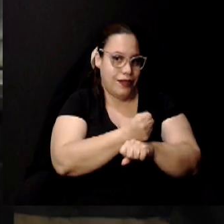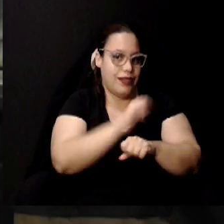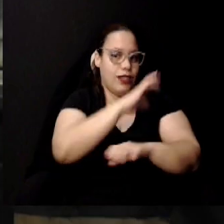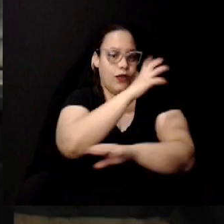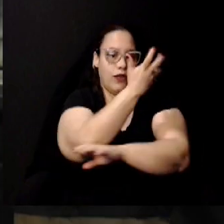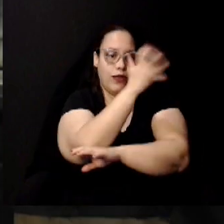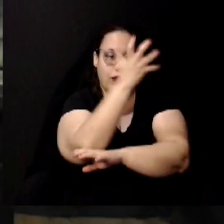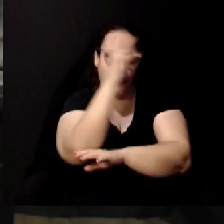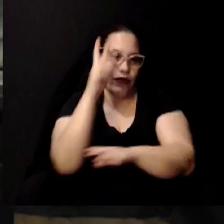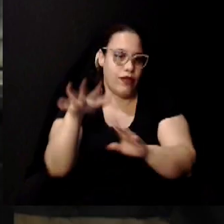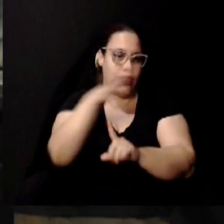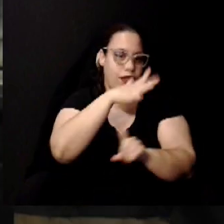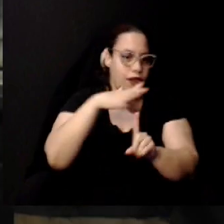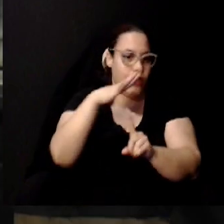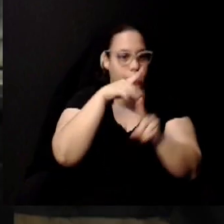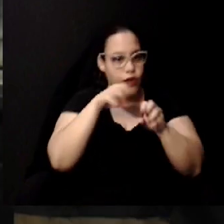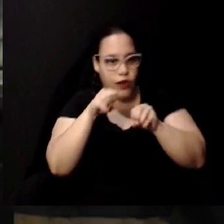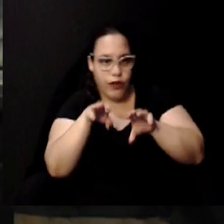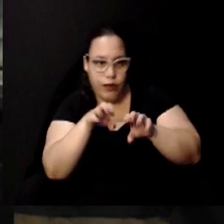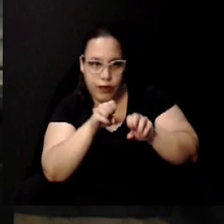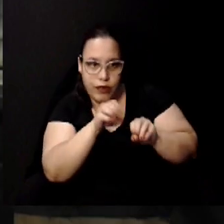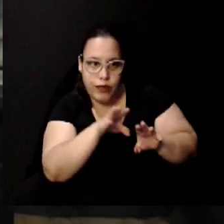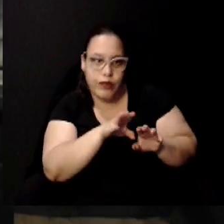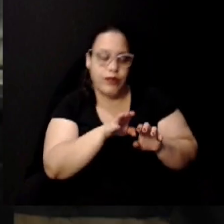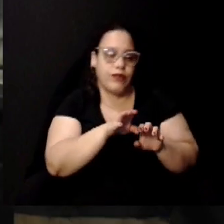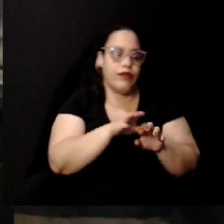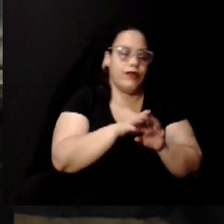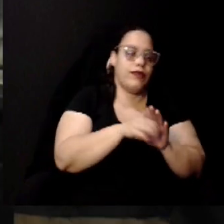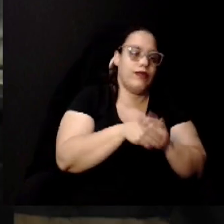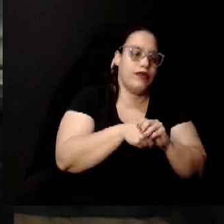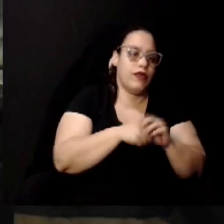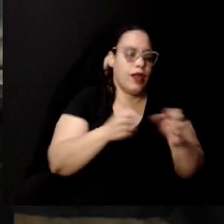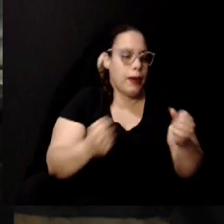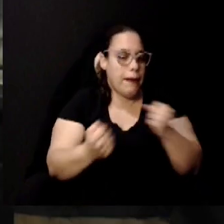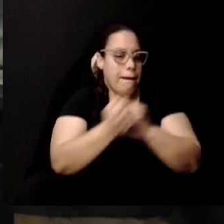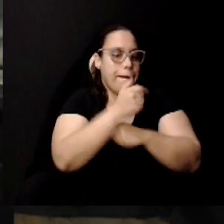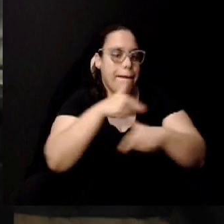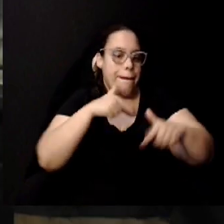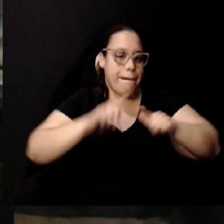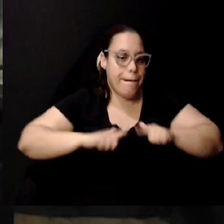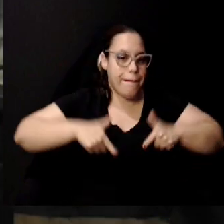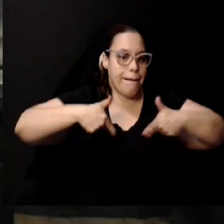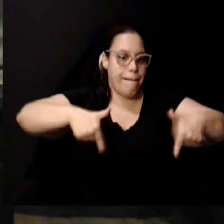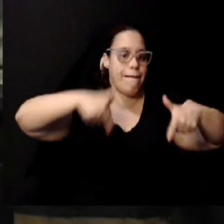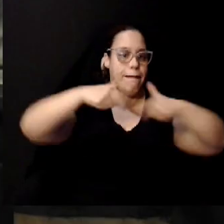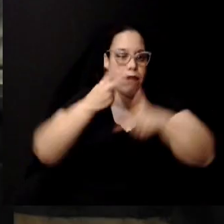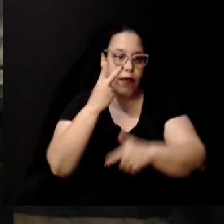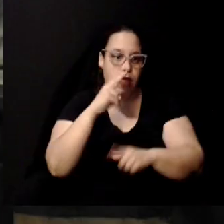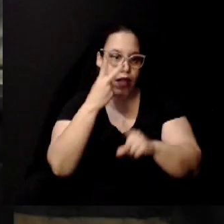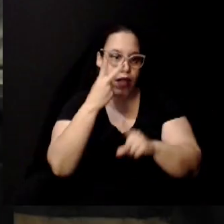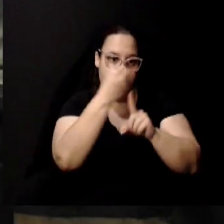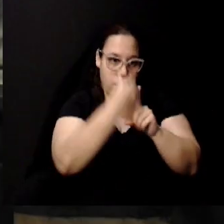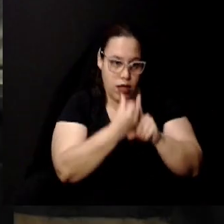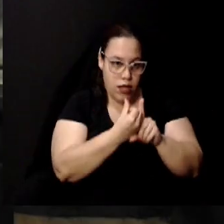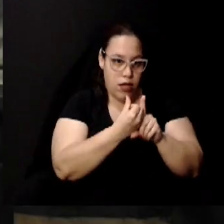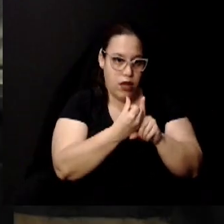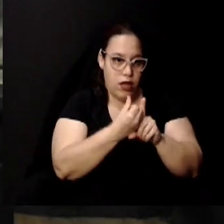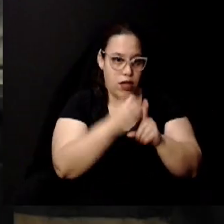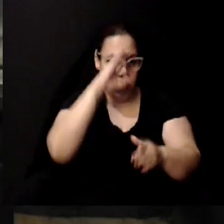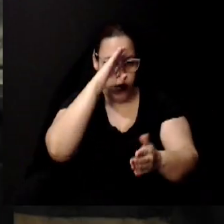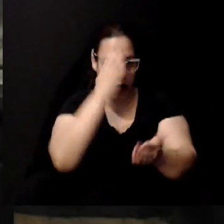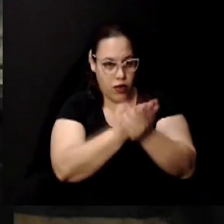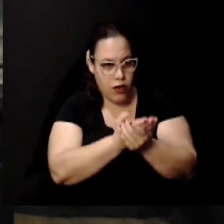de educação, da defesa do trabalhador para esse segundo semestre, você acredita que vai